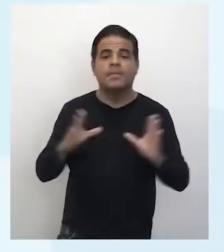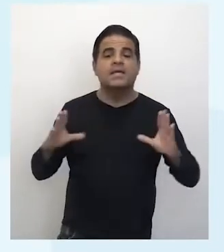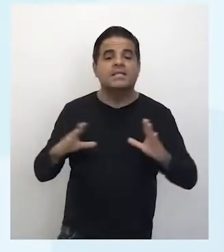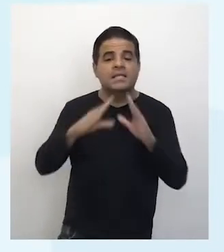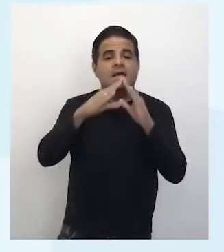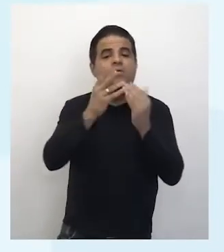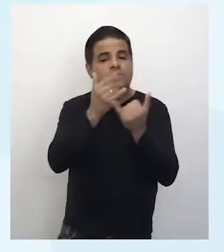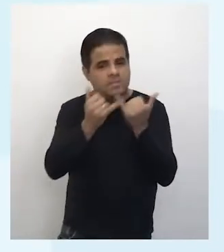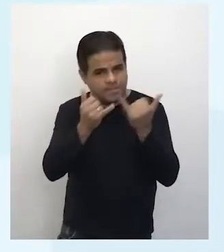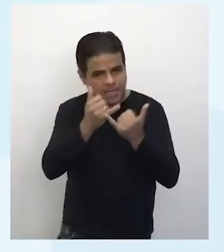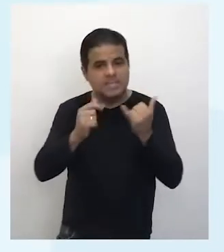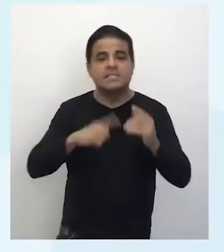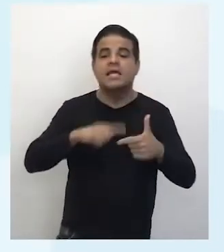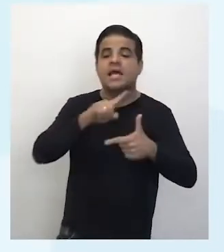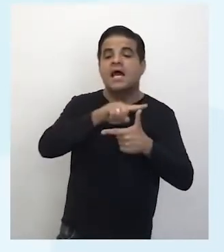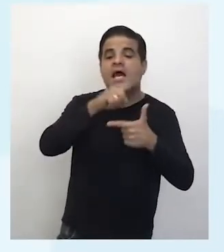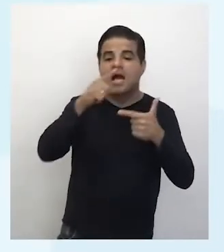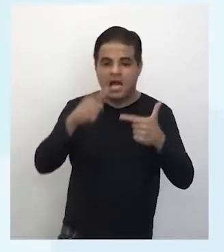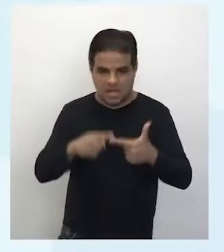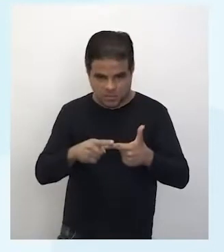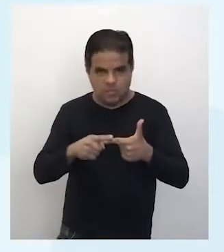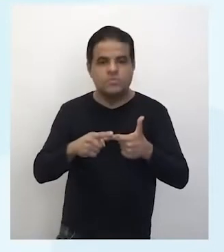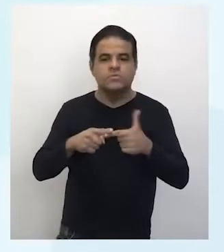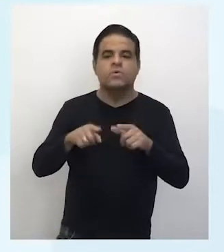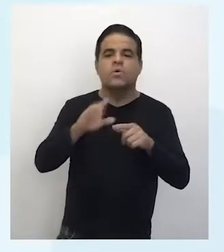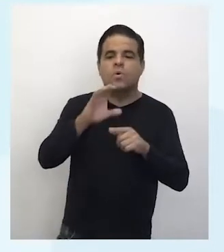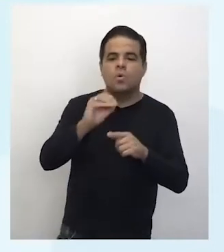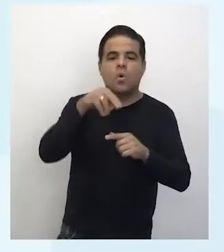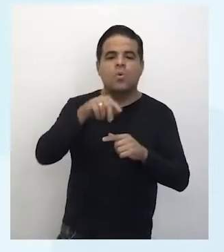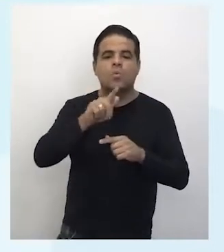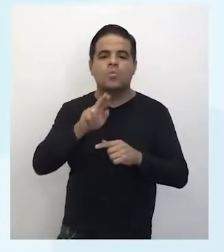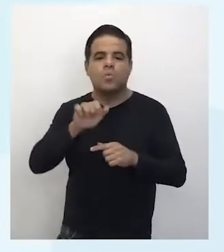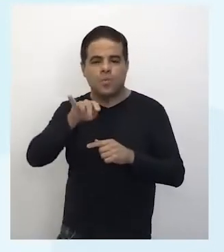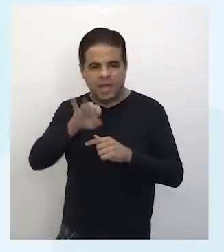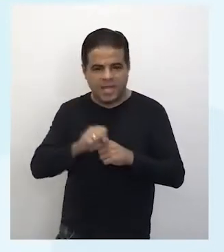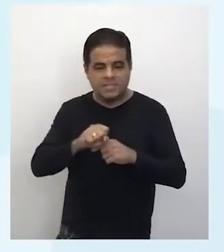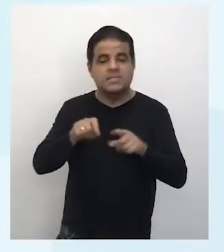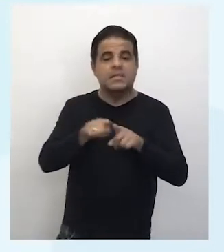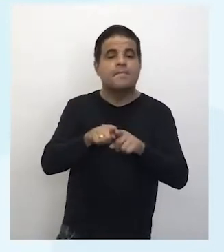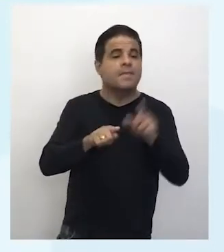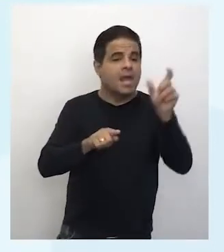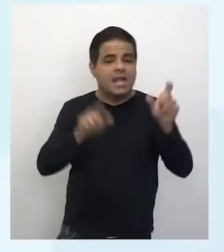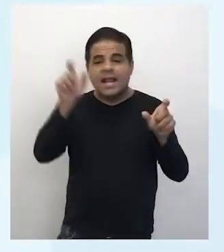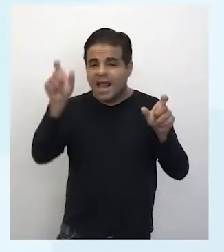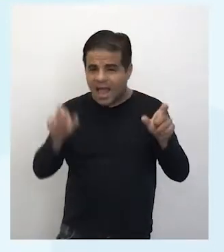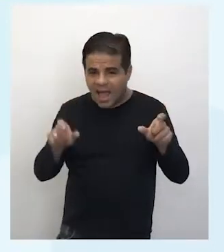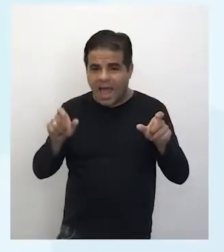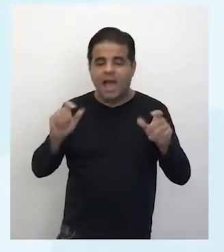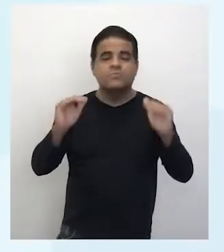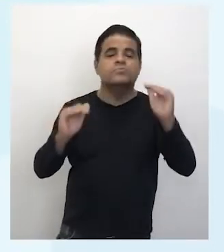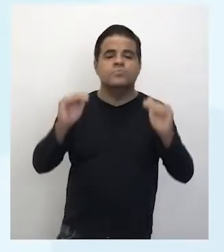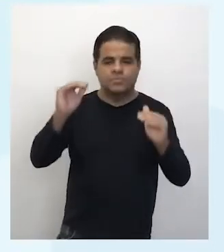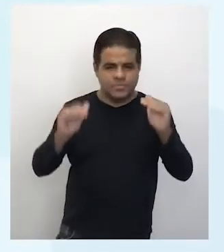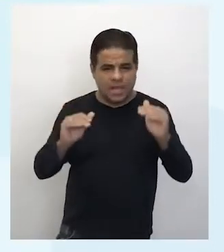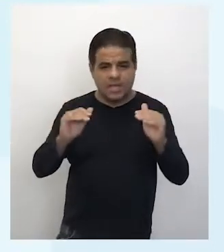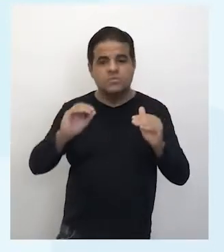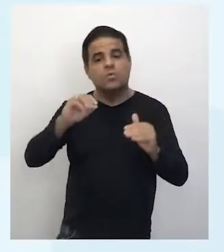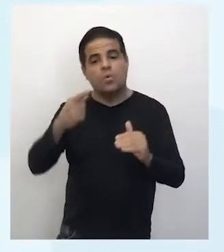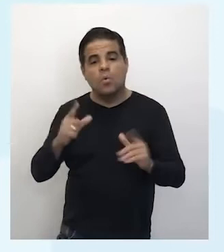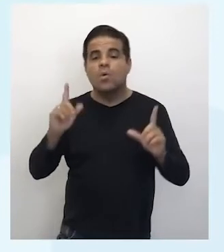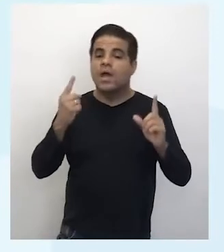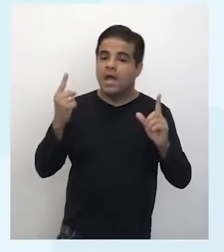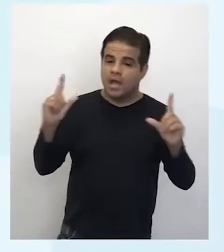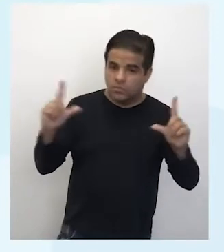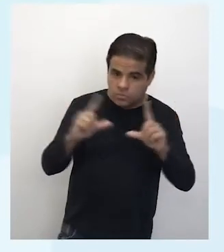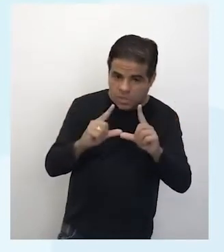triângulos semelhantes têm ângulos correspondentes congruentes e lados correspondentes proporcionais ou seja